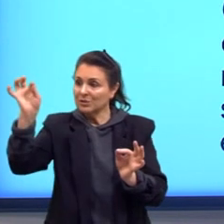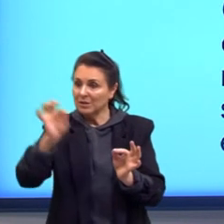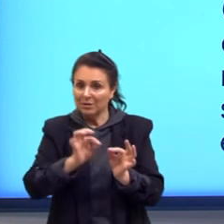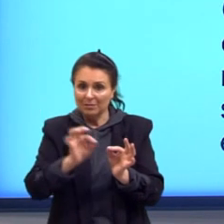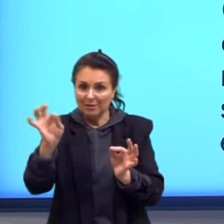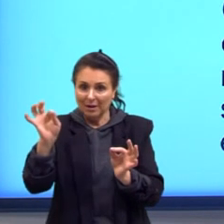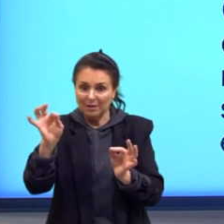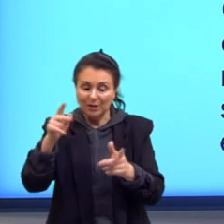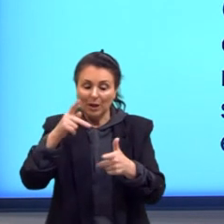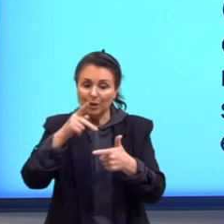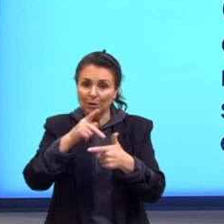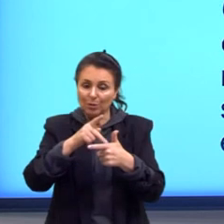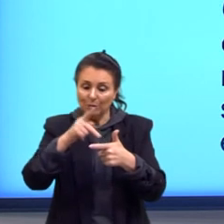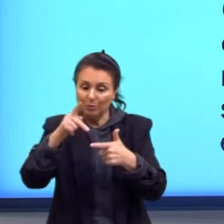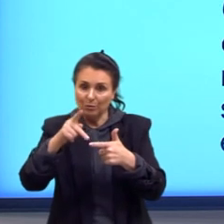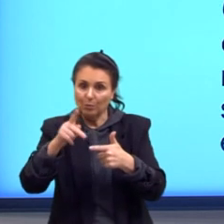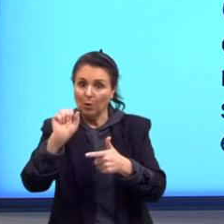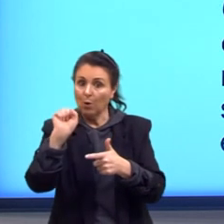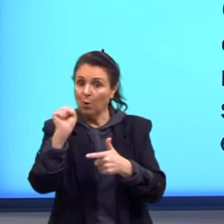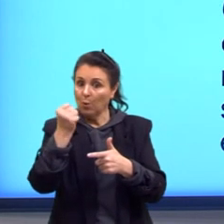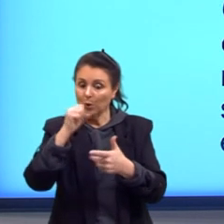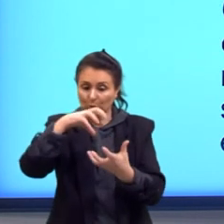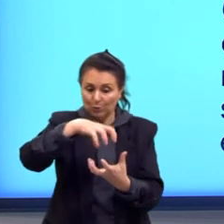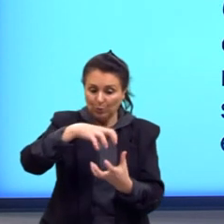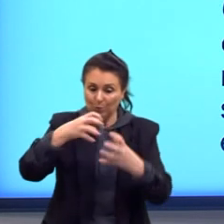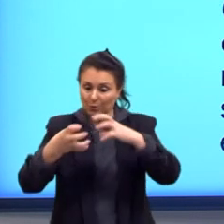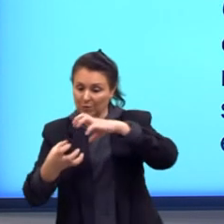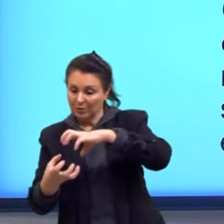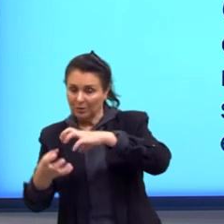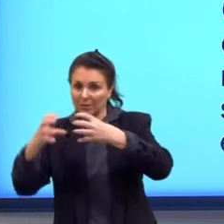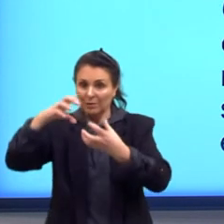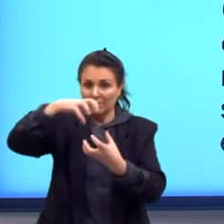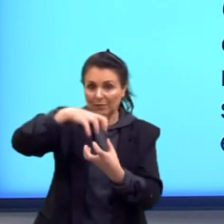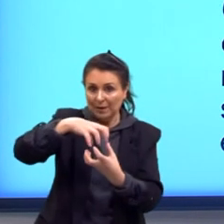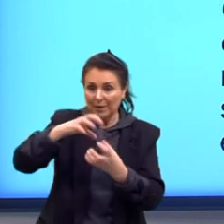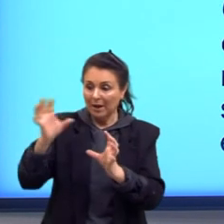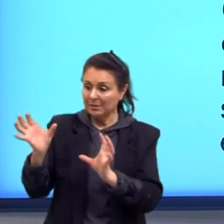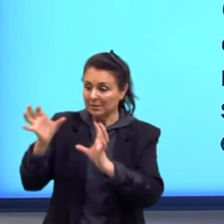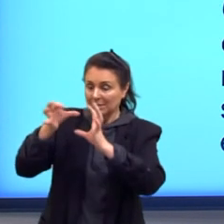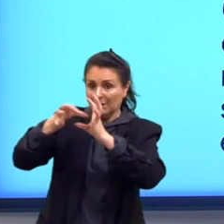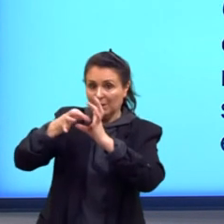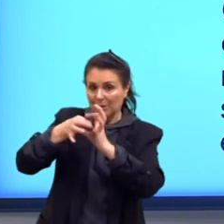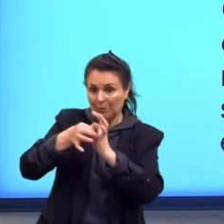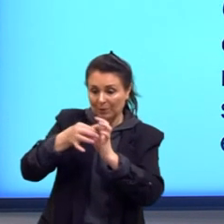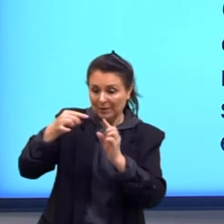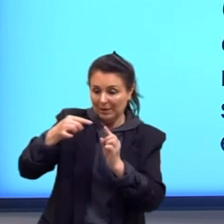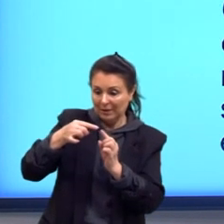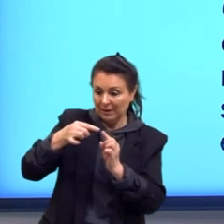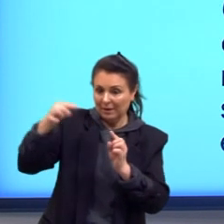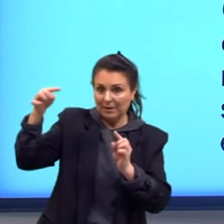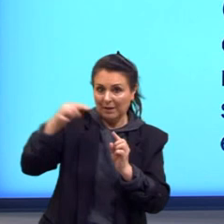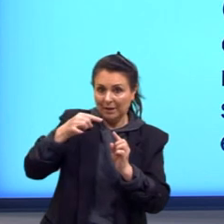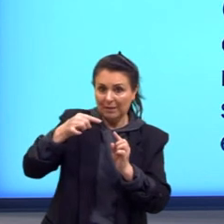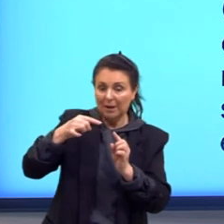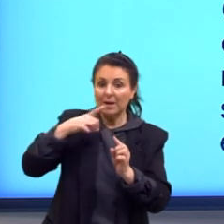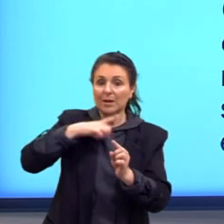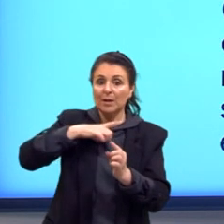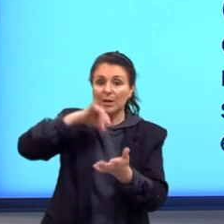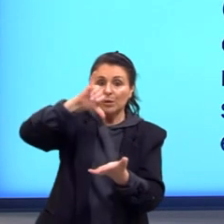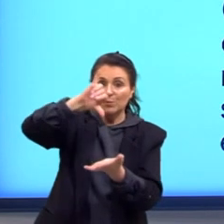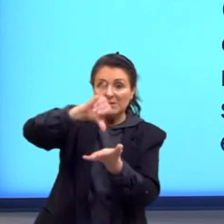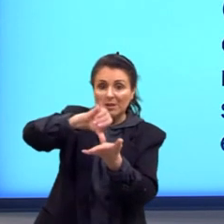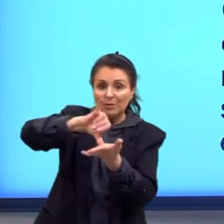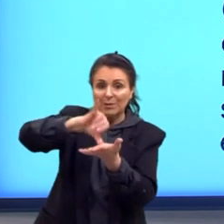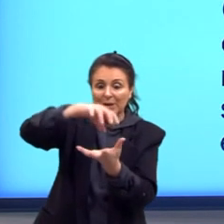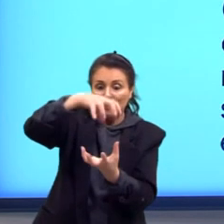as 8 esferas sobre os vértices são interligadas segundo suas arestas e a esfera Central se